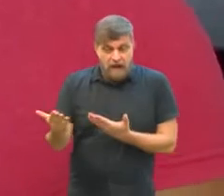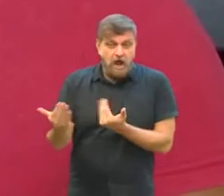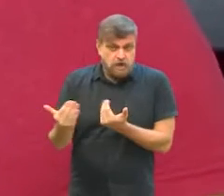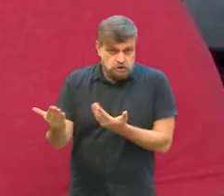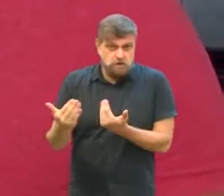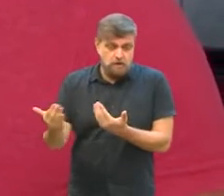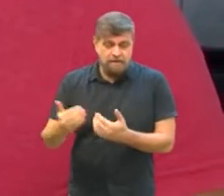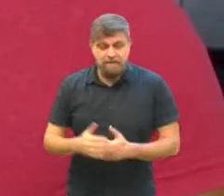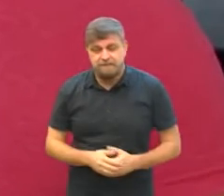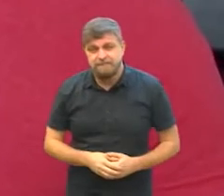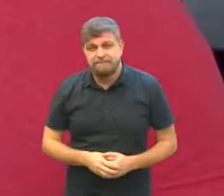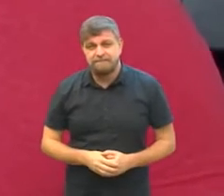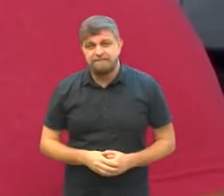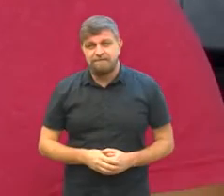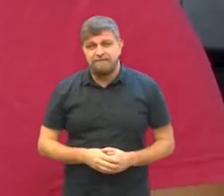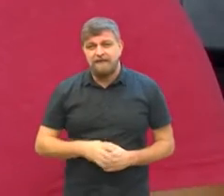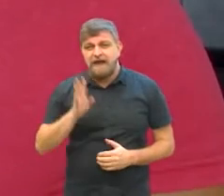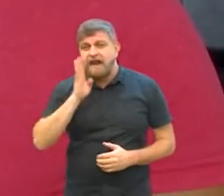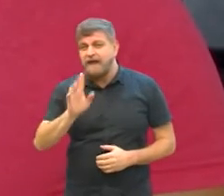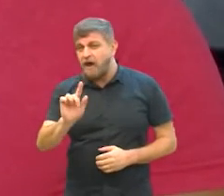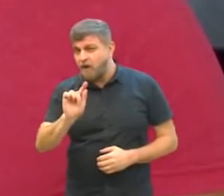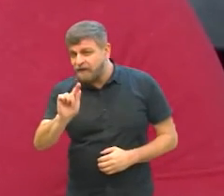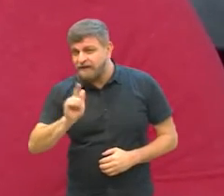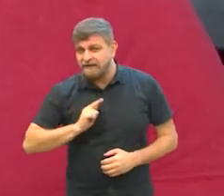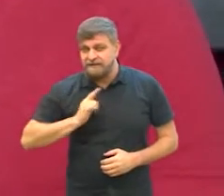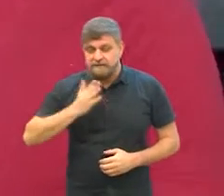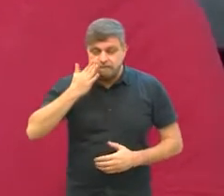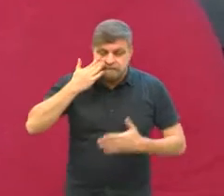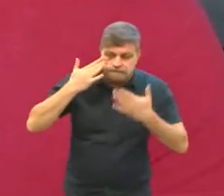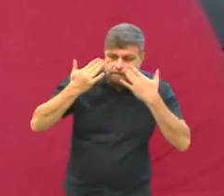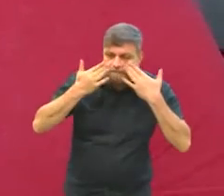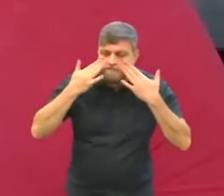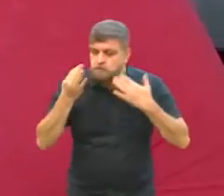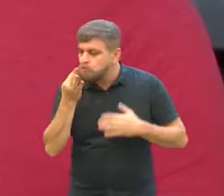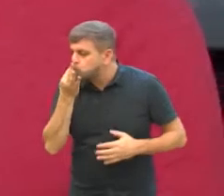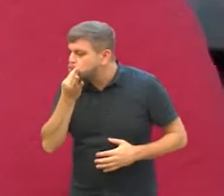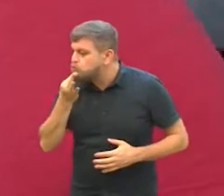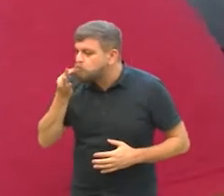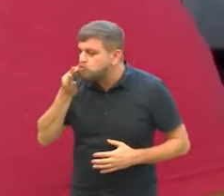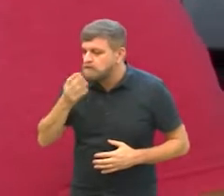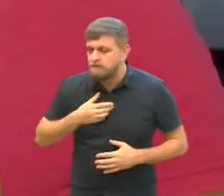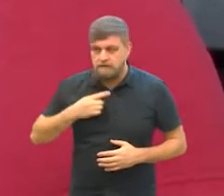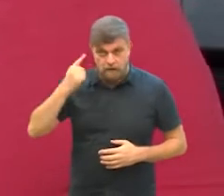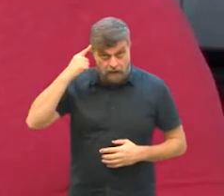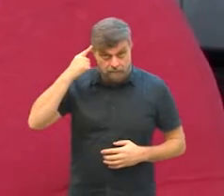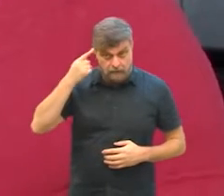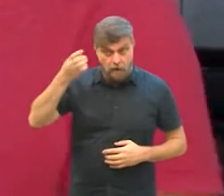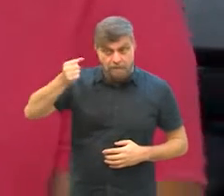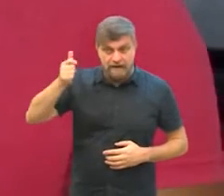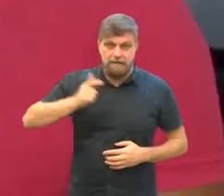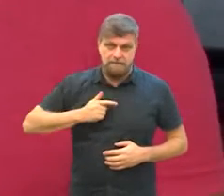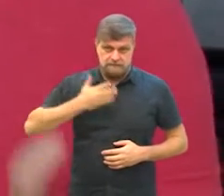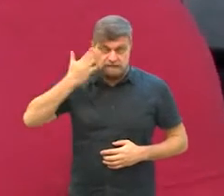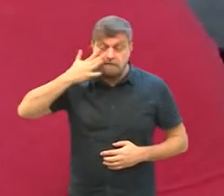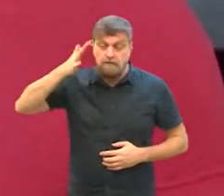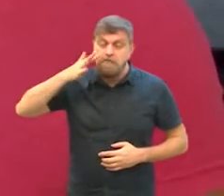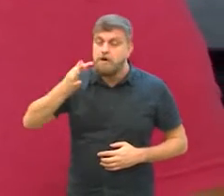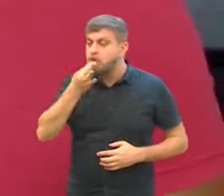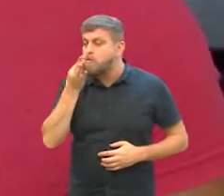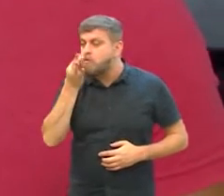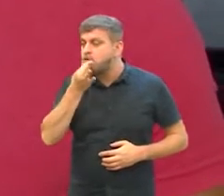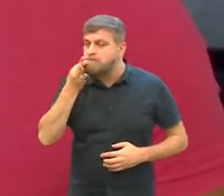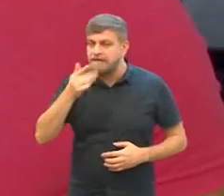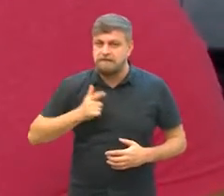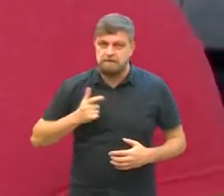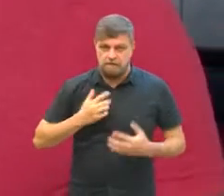uma mulher com 50 anos é uma mulher muito jovem, é legal a gente procurar se maquiar mais para não ficar tão pálida, ficar uma mulher com cabelo branco, mas com estilo,